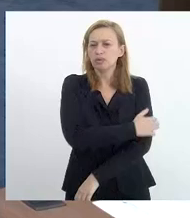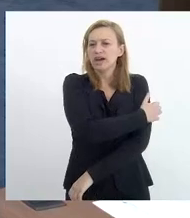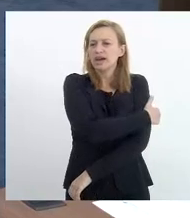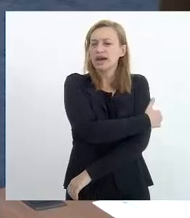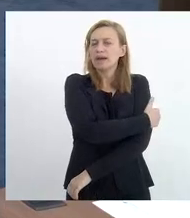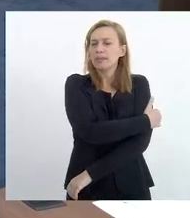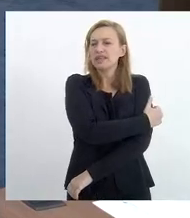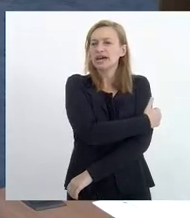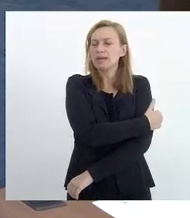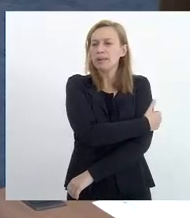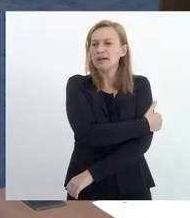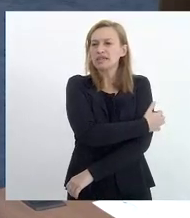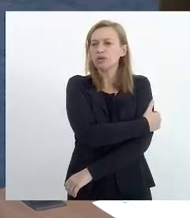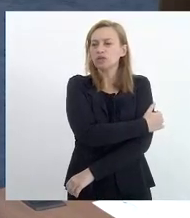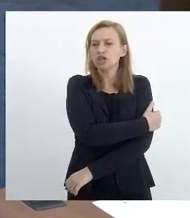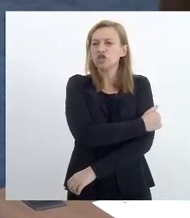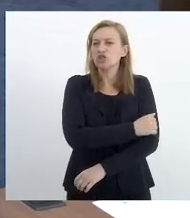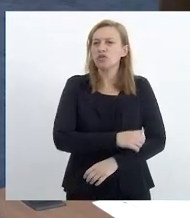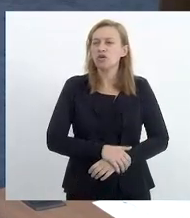Ok.